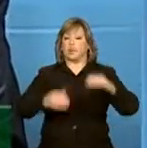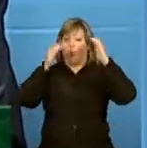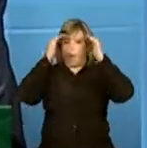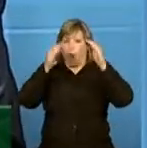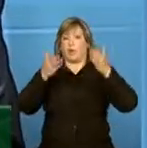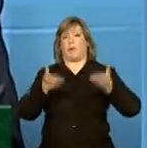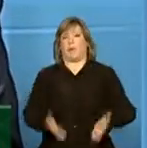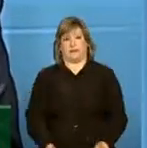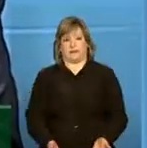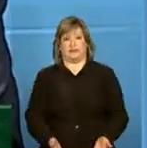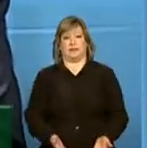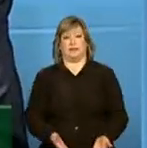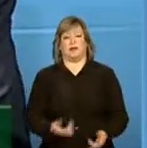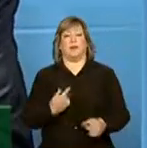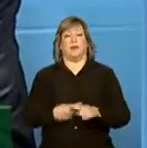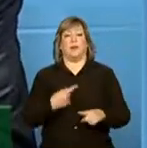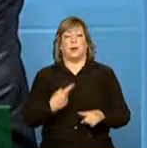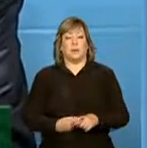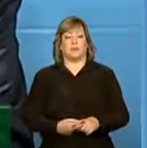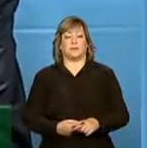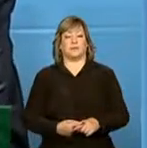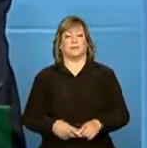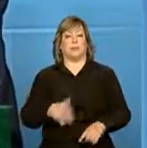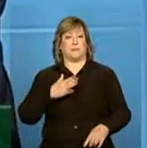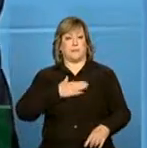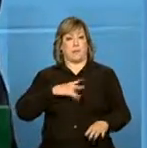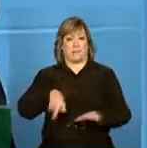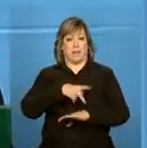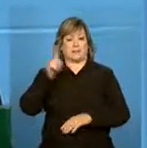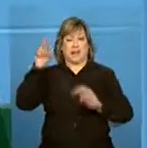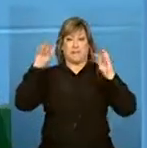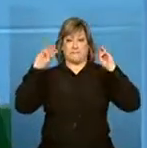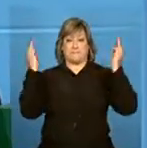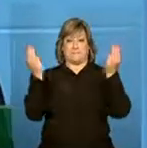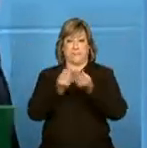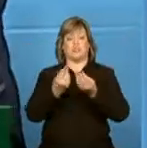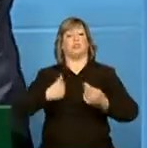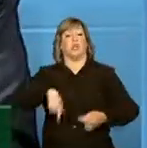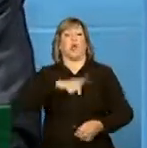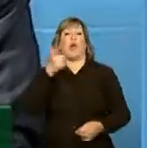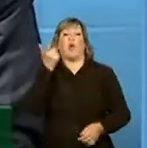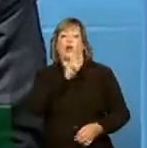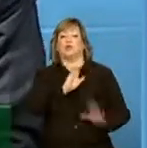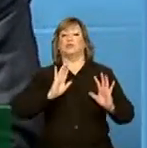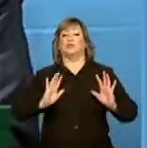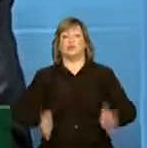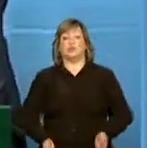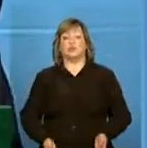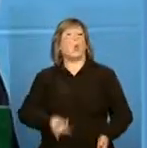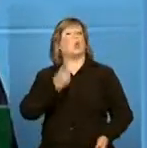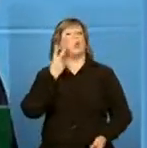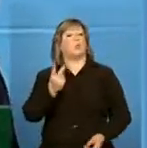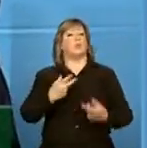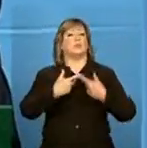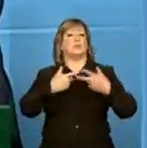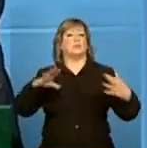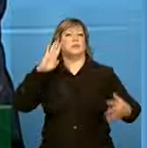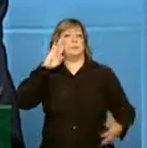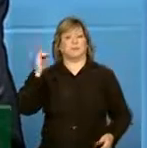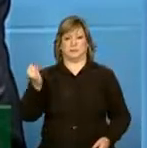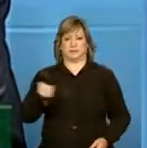No recente exercício dessa prática no meu país, no México, conseguimos dois instrumentos